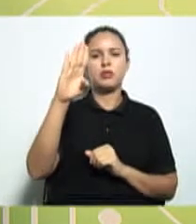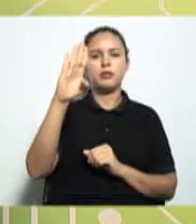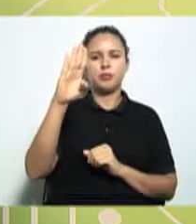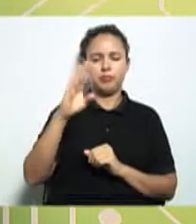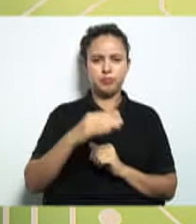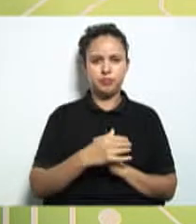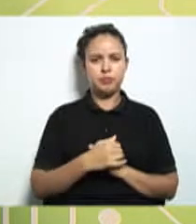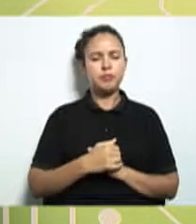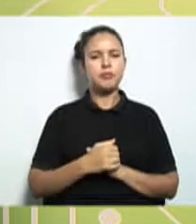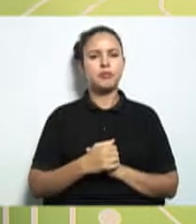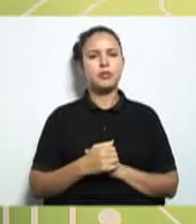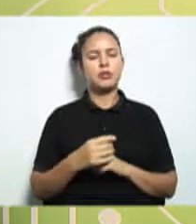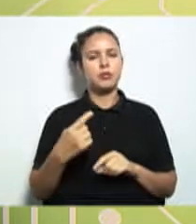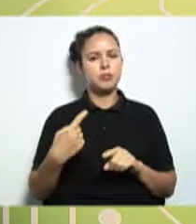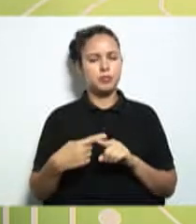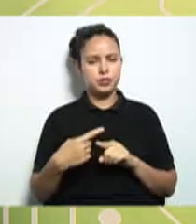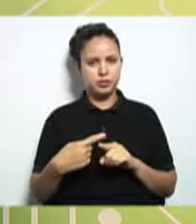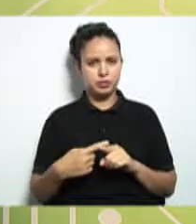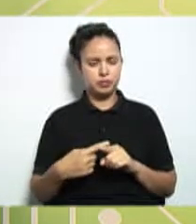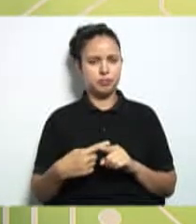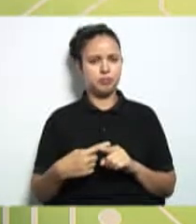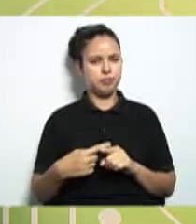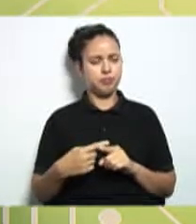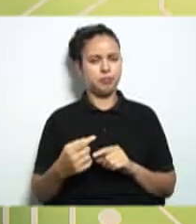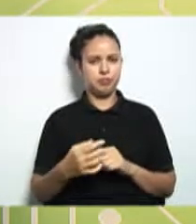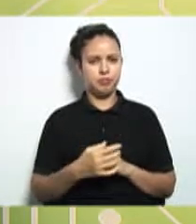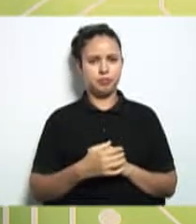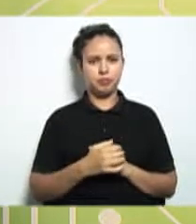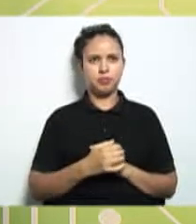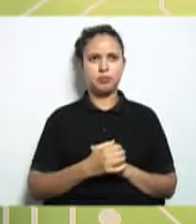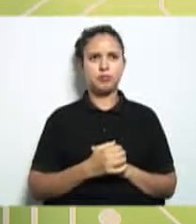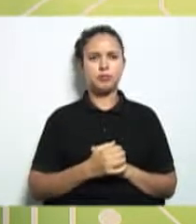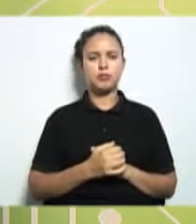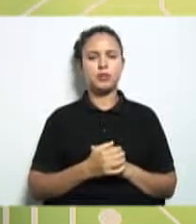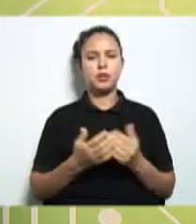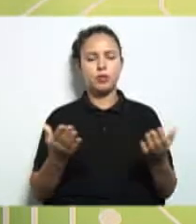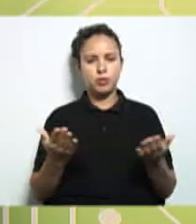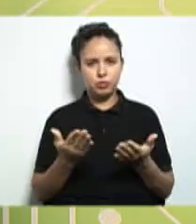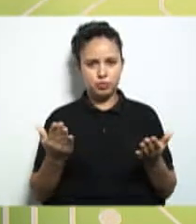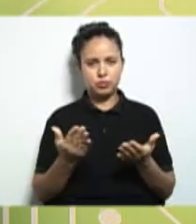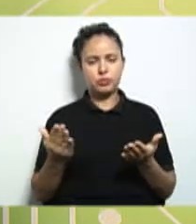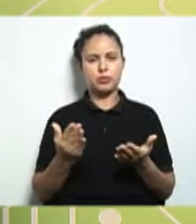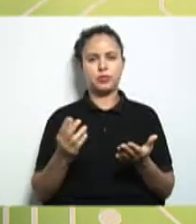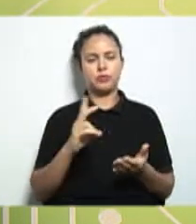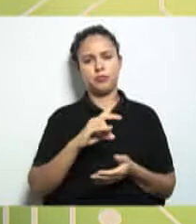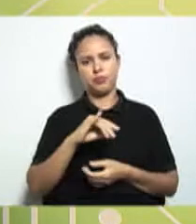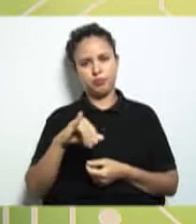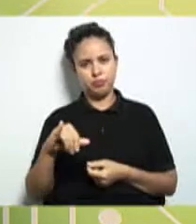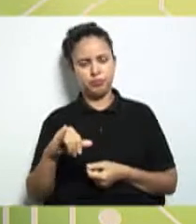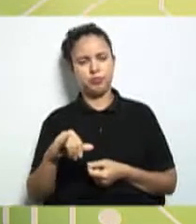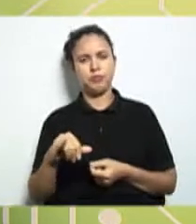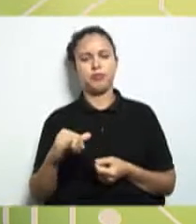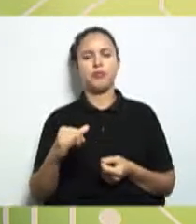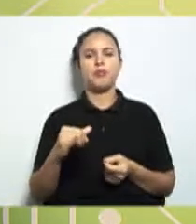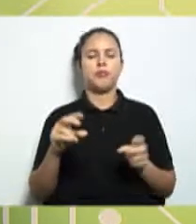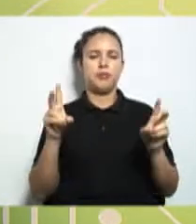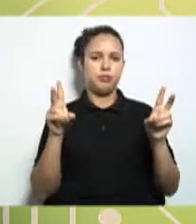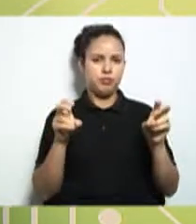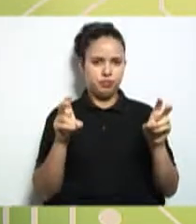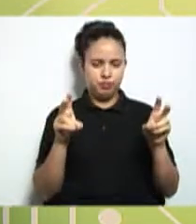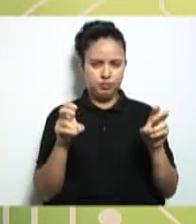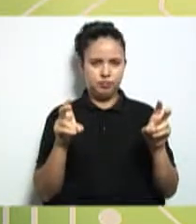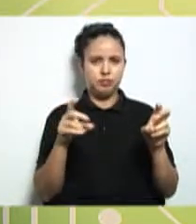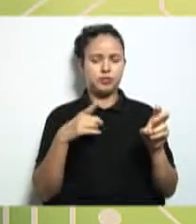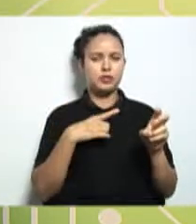dizer. Nós vamos por partes, né? Então, na aula de hoje a gente vai tratar desses temas e nós